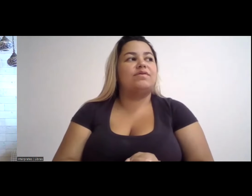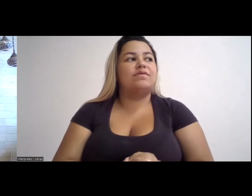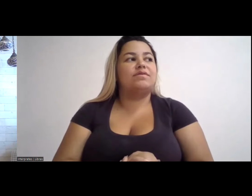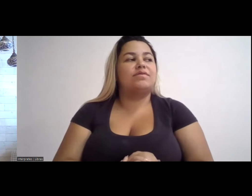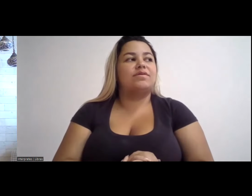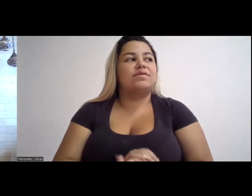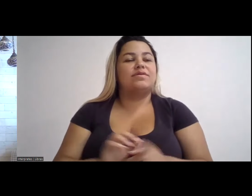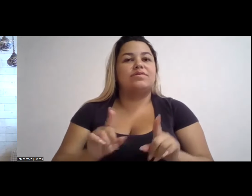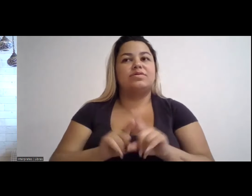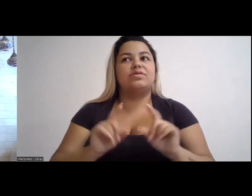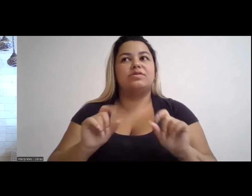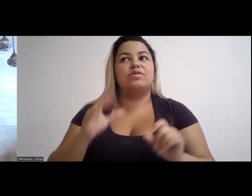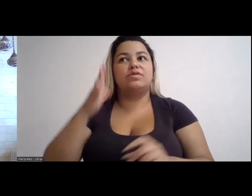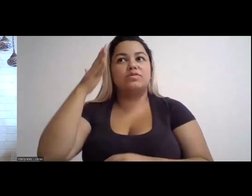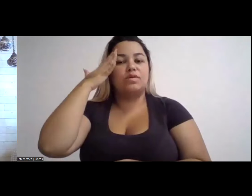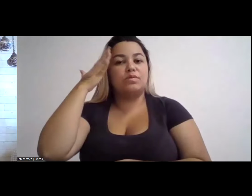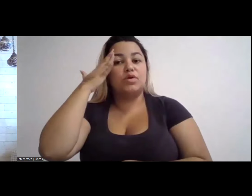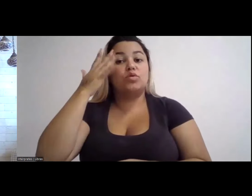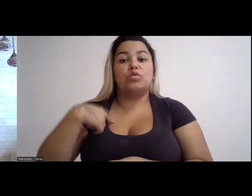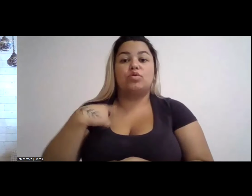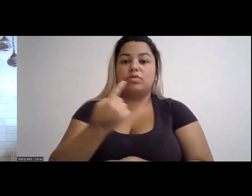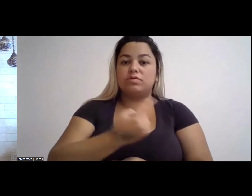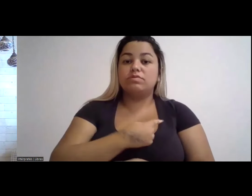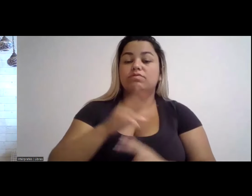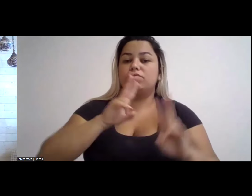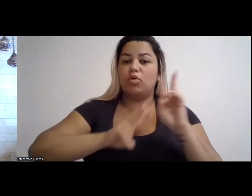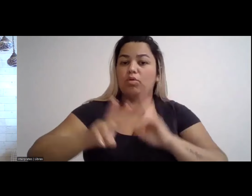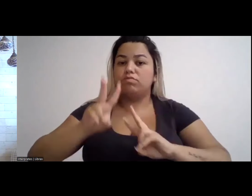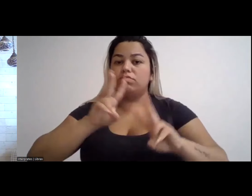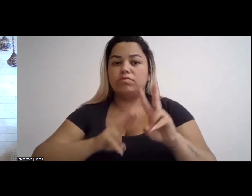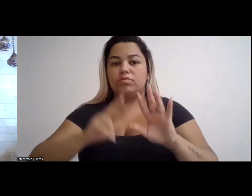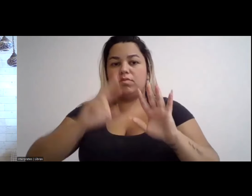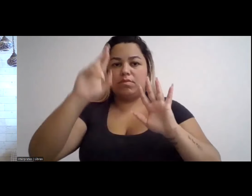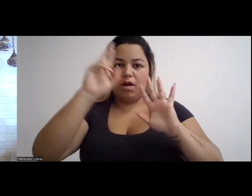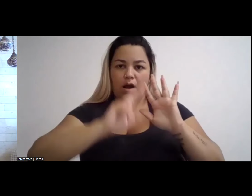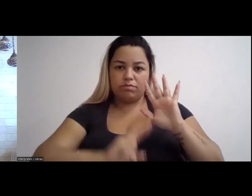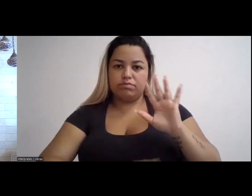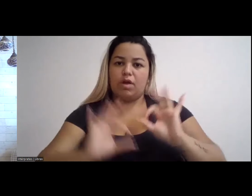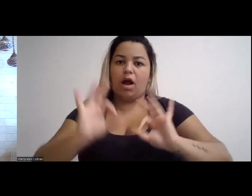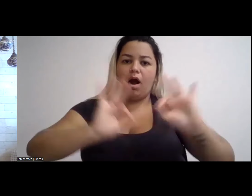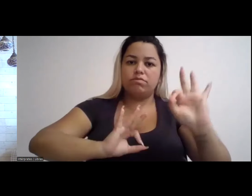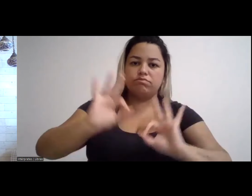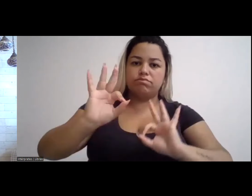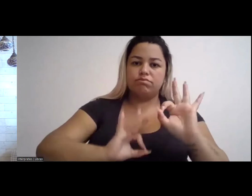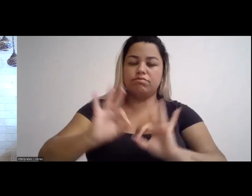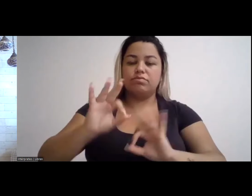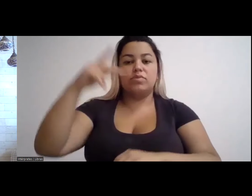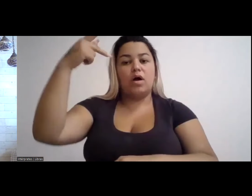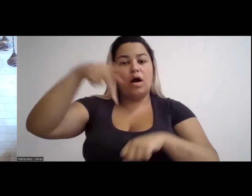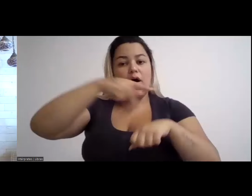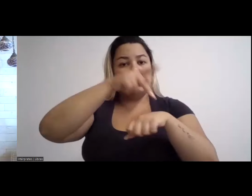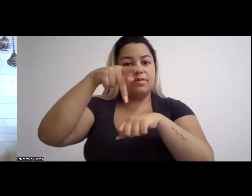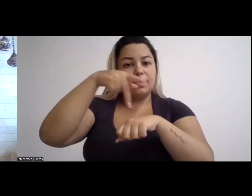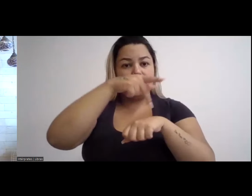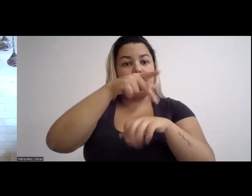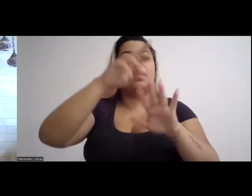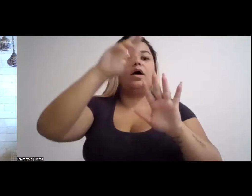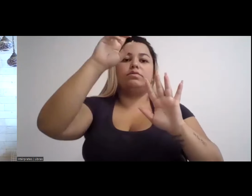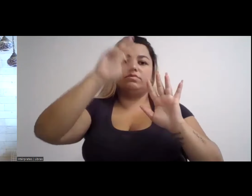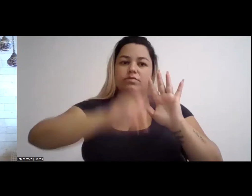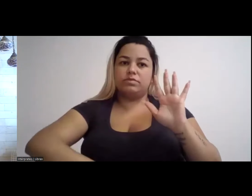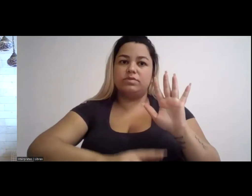que todos nós sabemos. Quando a gente vê esses conceitos nos relatórios das organizações internacionais, esses relatórios são